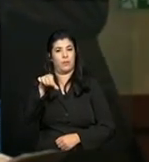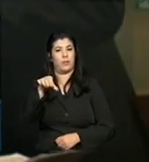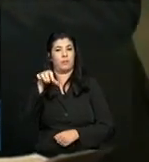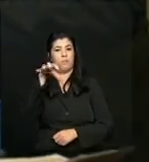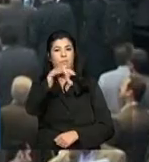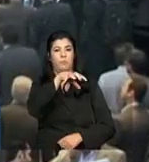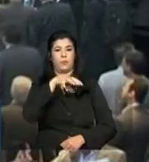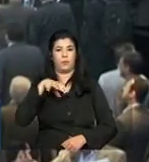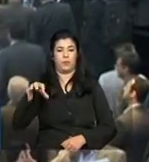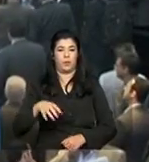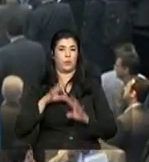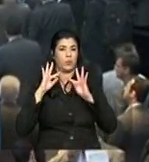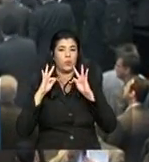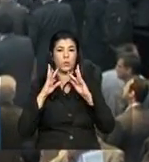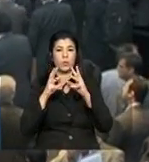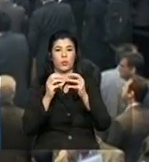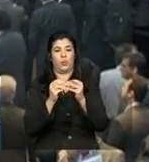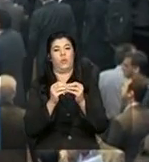que totalizam